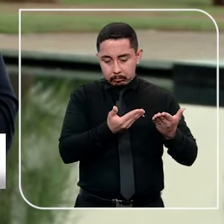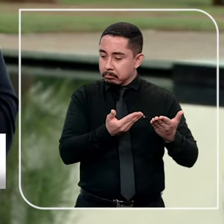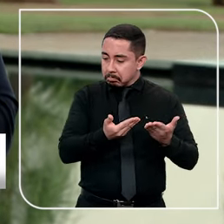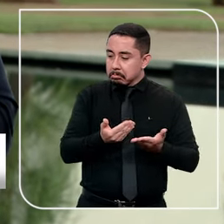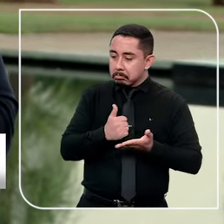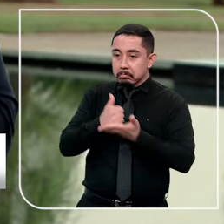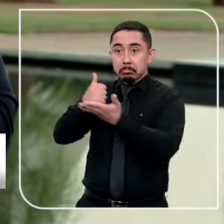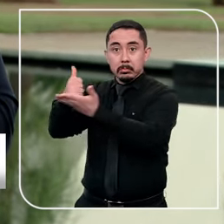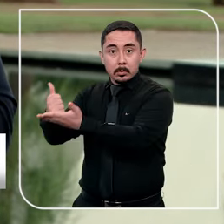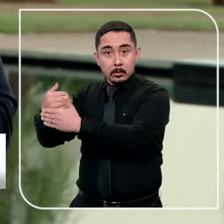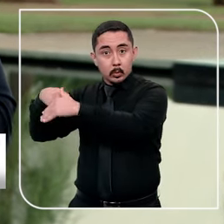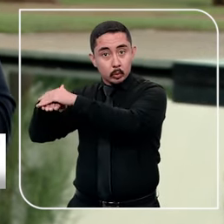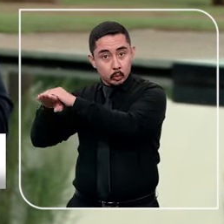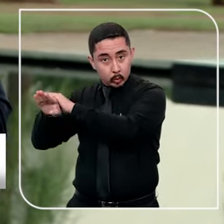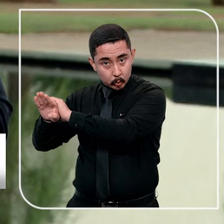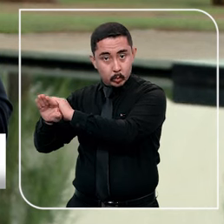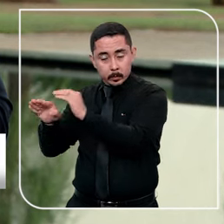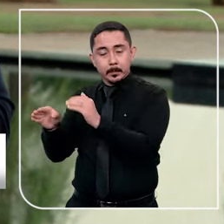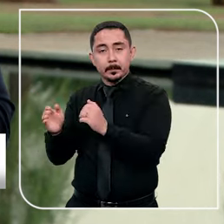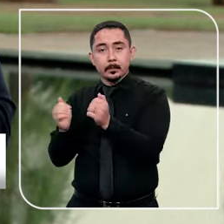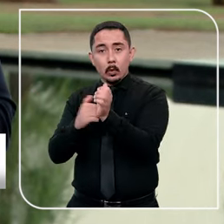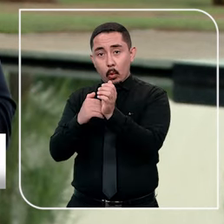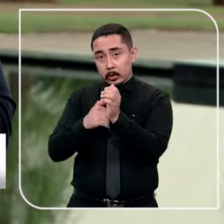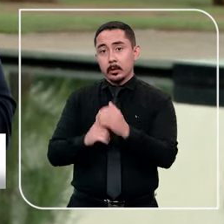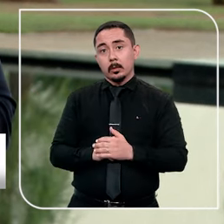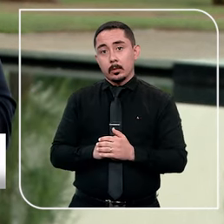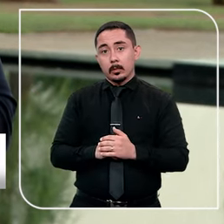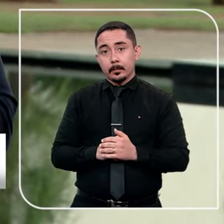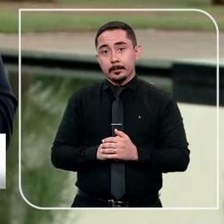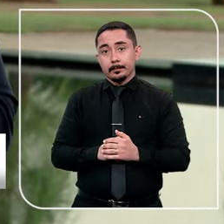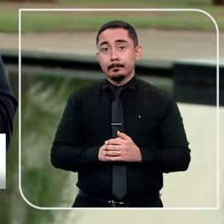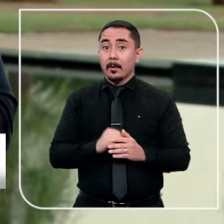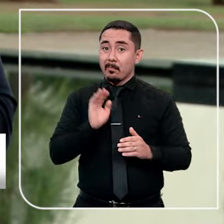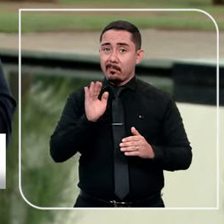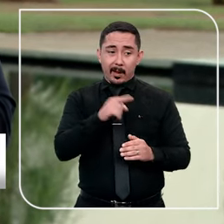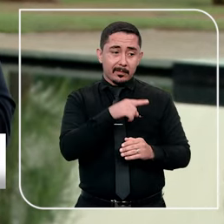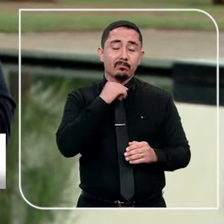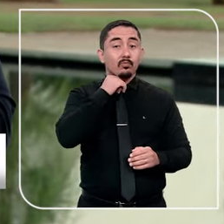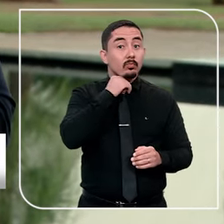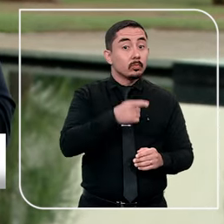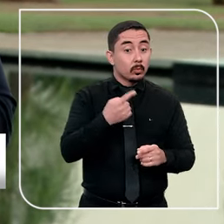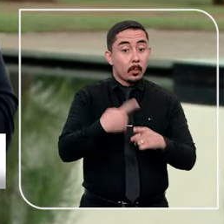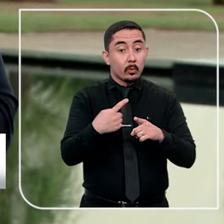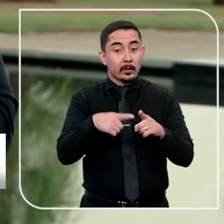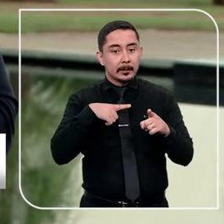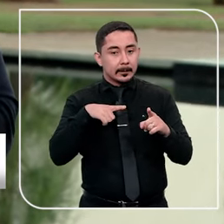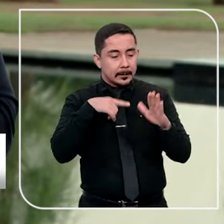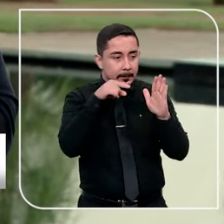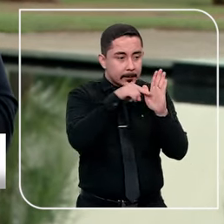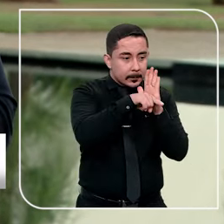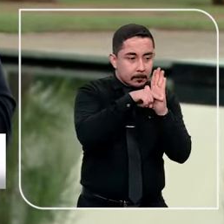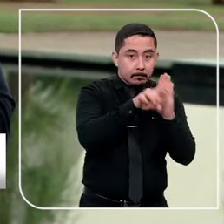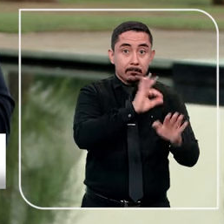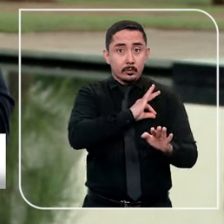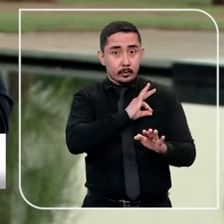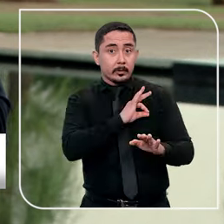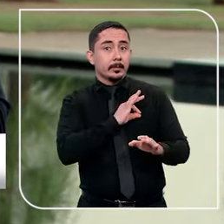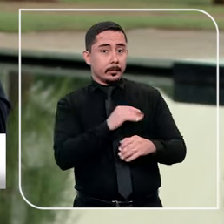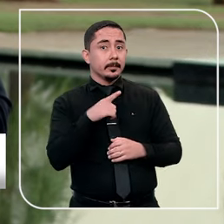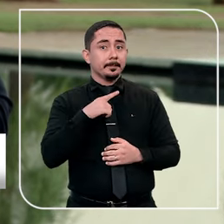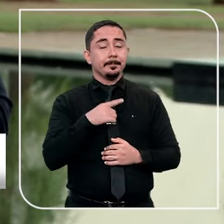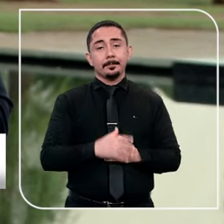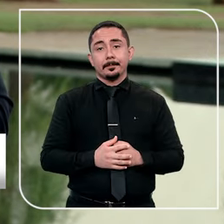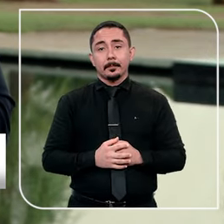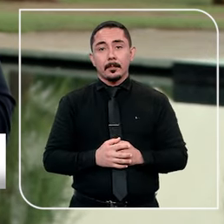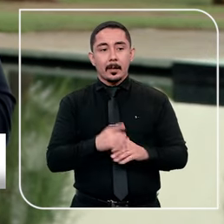receber e movimentar a droga da Doca até a área de embarque mas a ação não deu certo pela intensa fiscalização